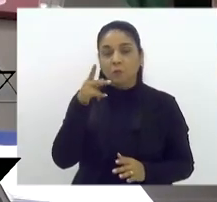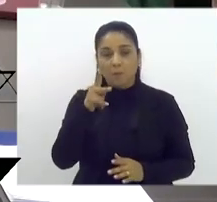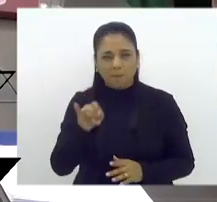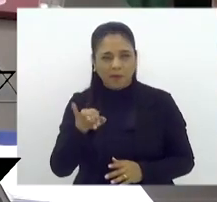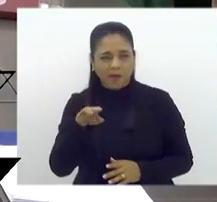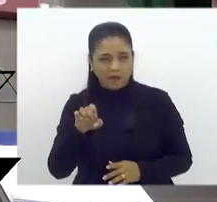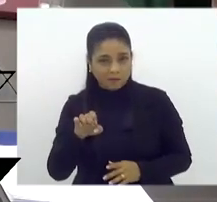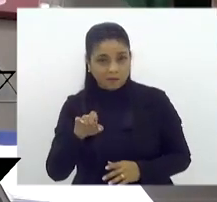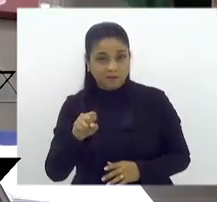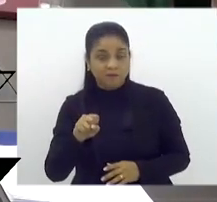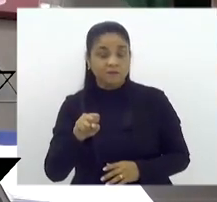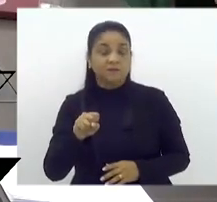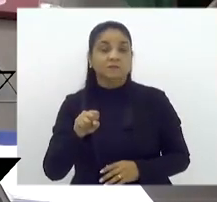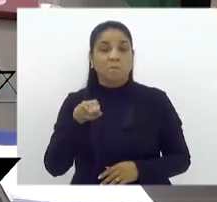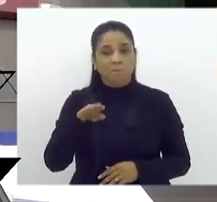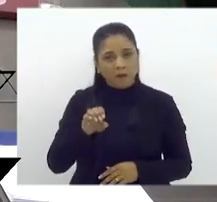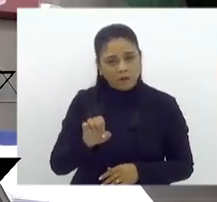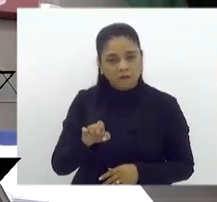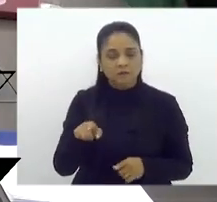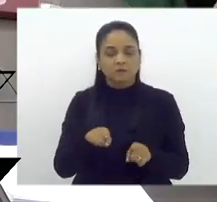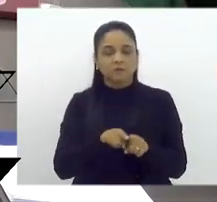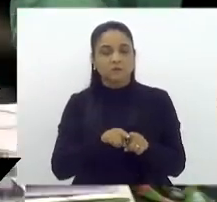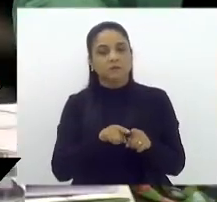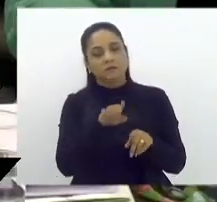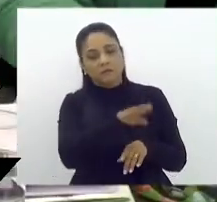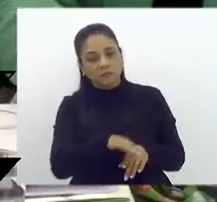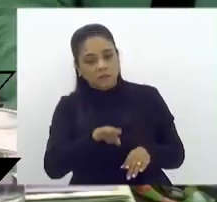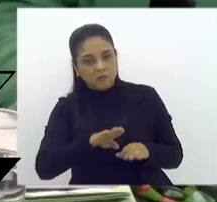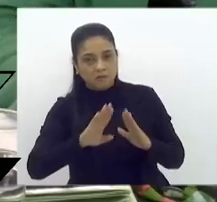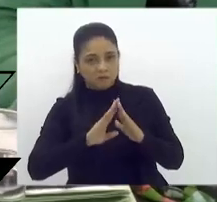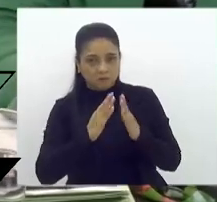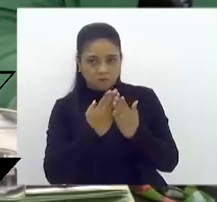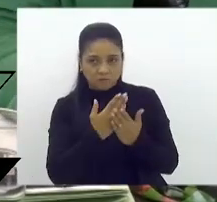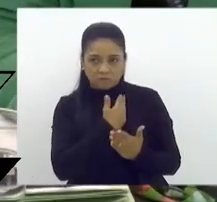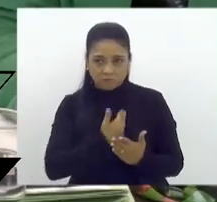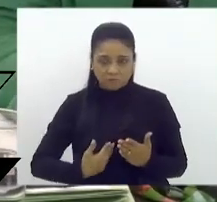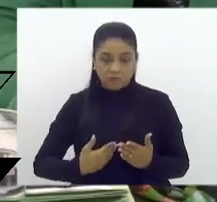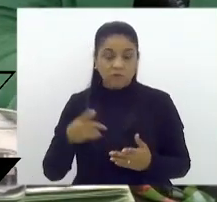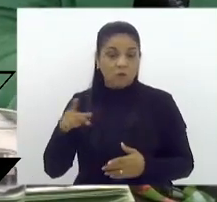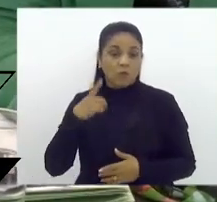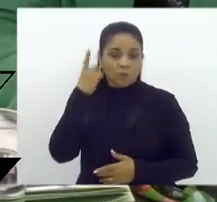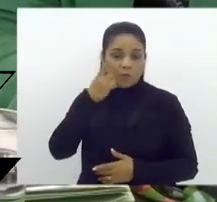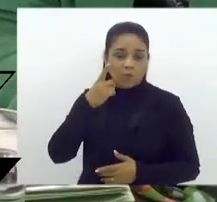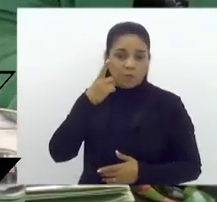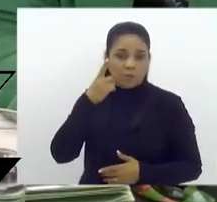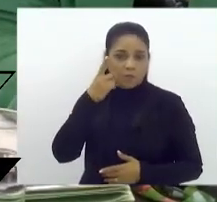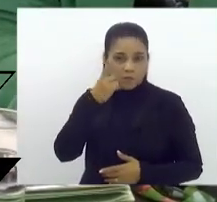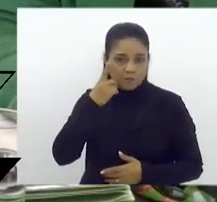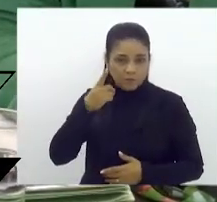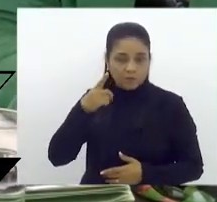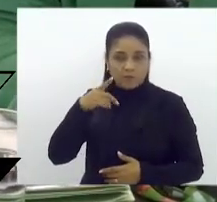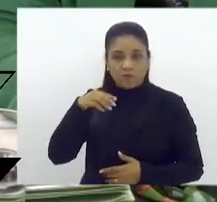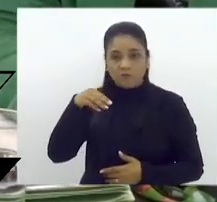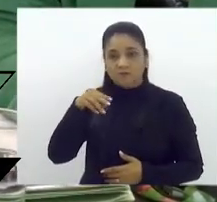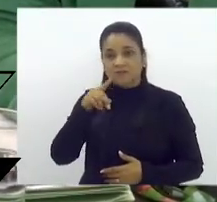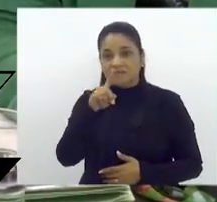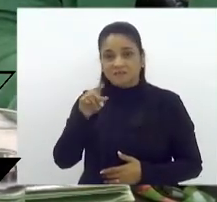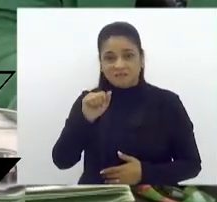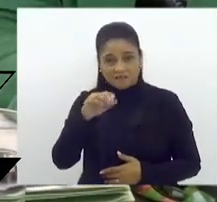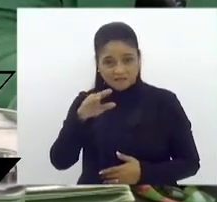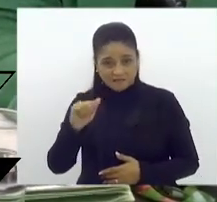para as crianças, nas escolas estaduais. Dizer que o projeto do deputado Zaca, ele menciona também